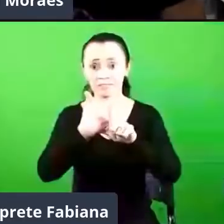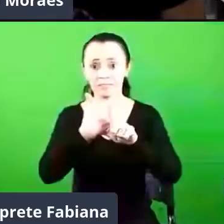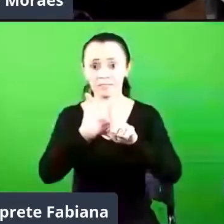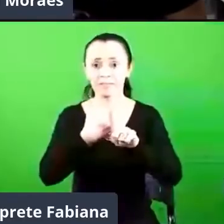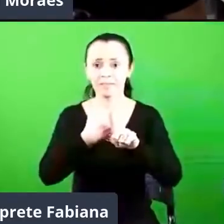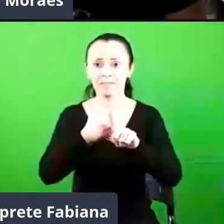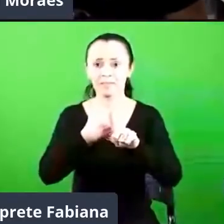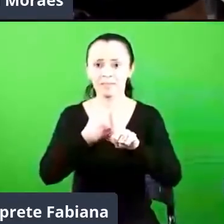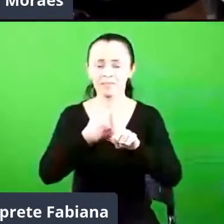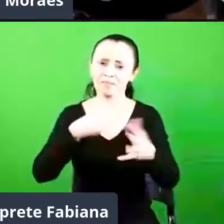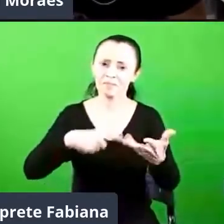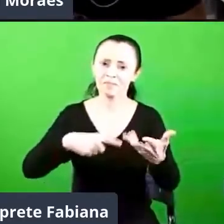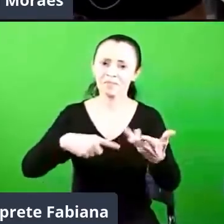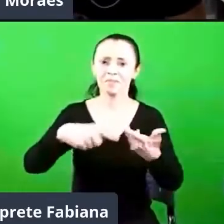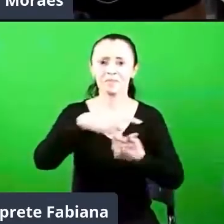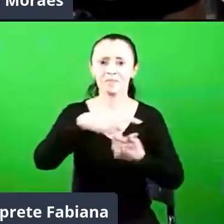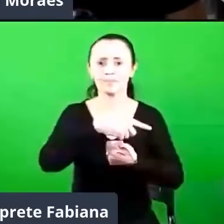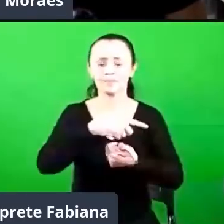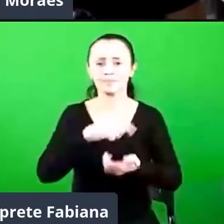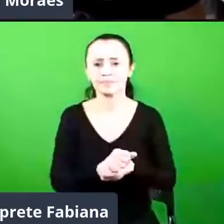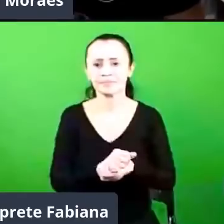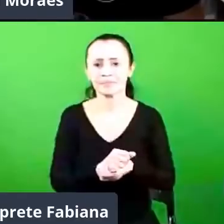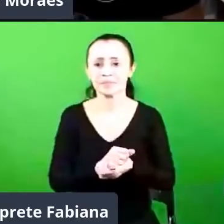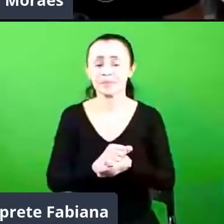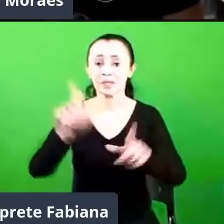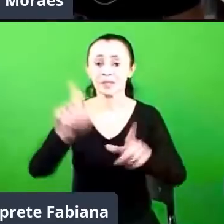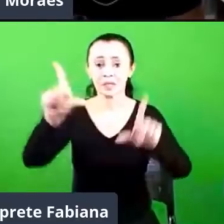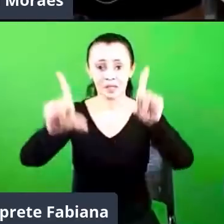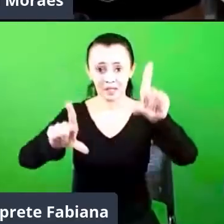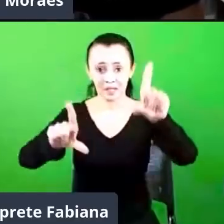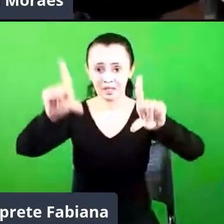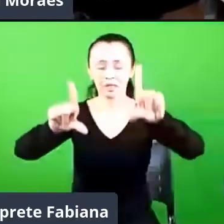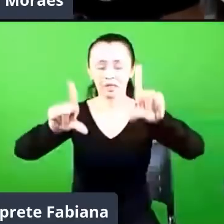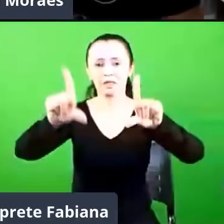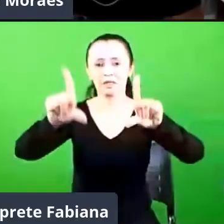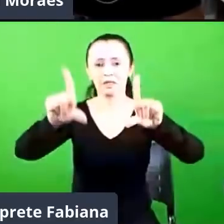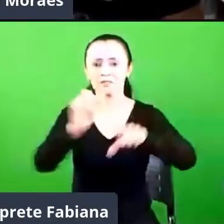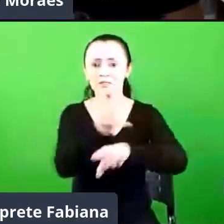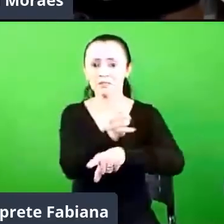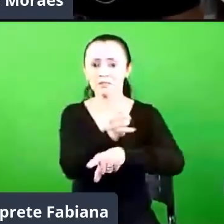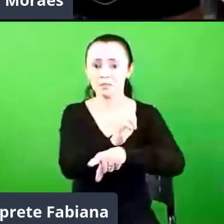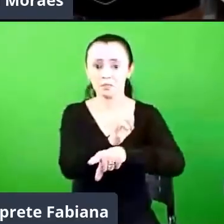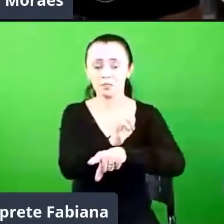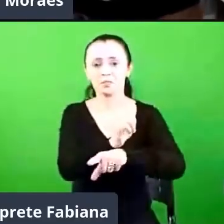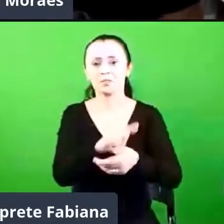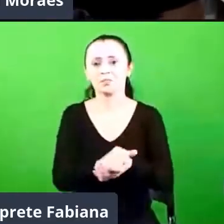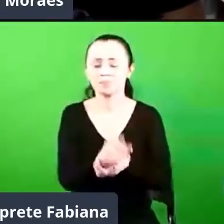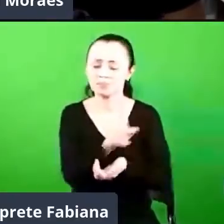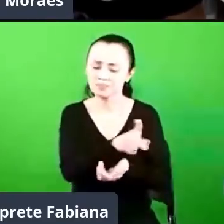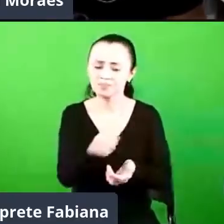opções, tem as aulas na televisão, tem as do YouTube, que os professores estão gravando, estão